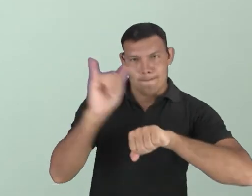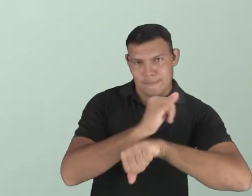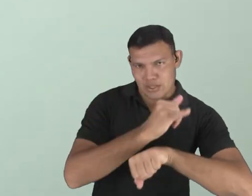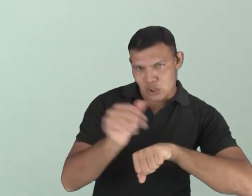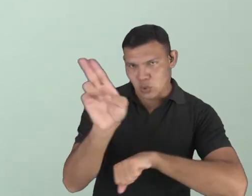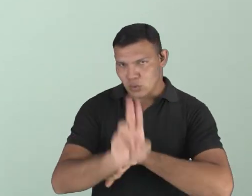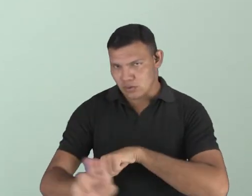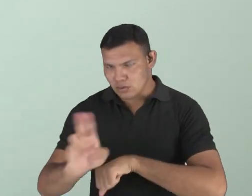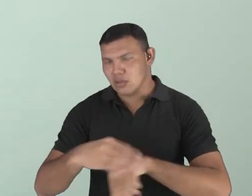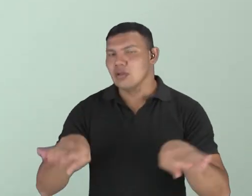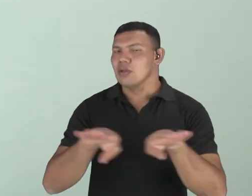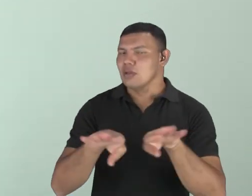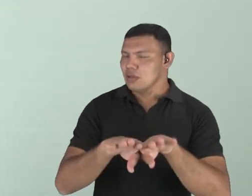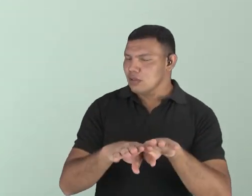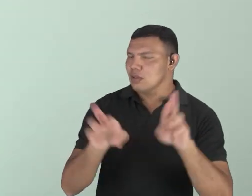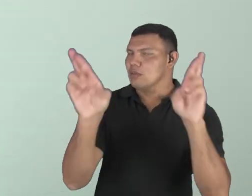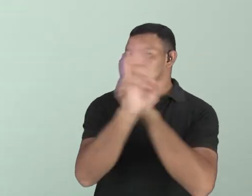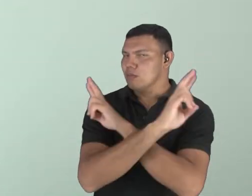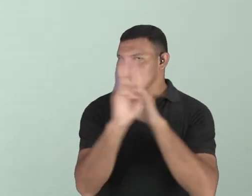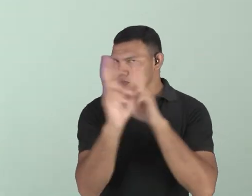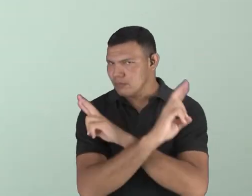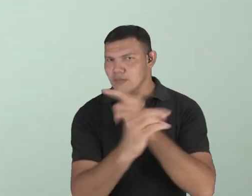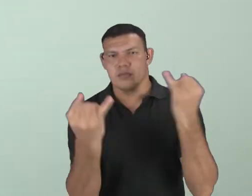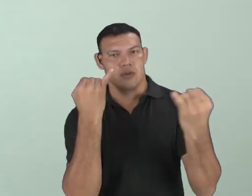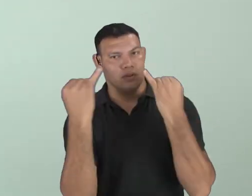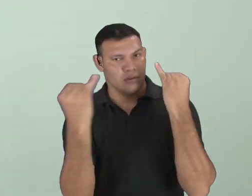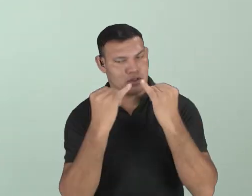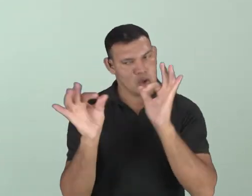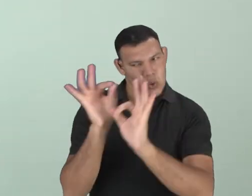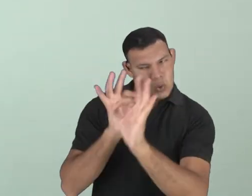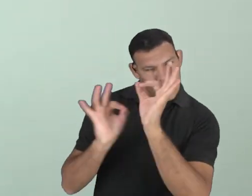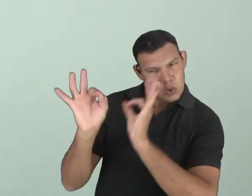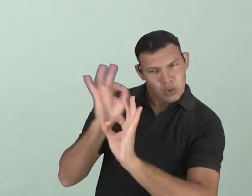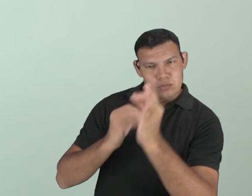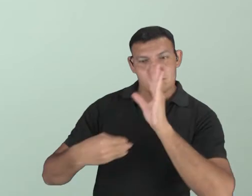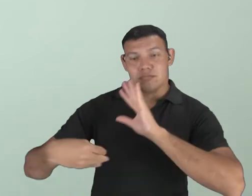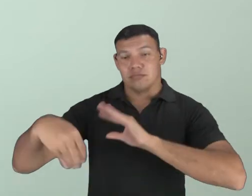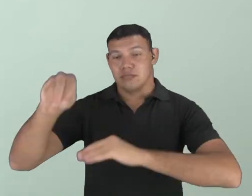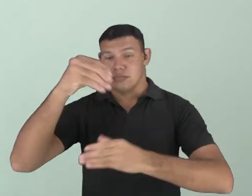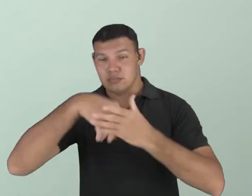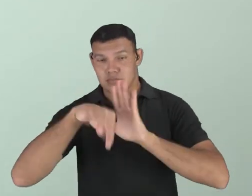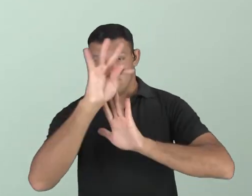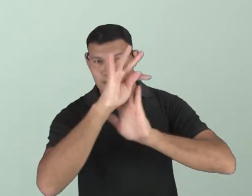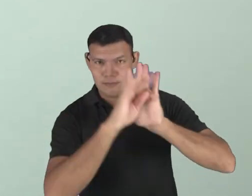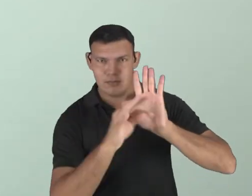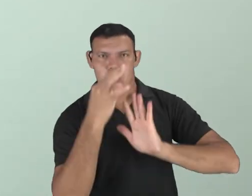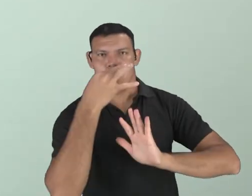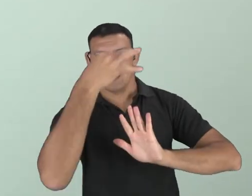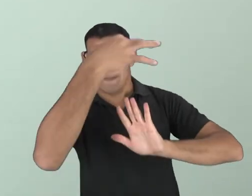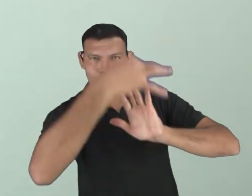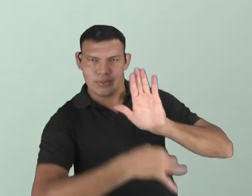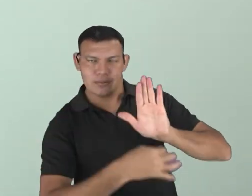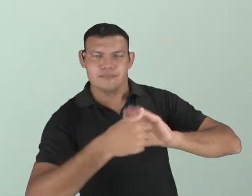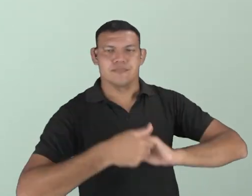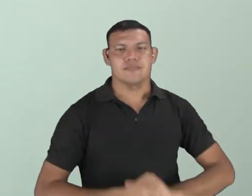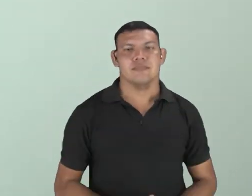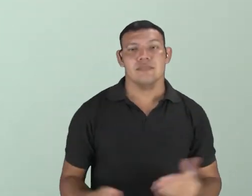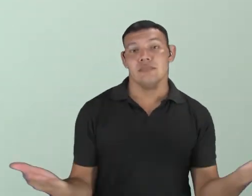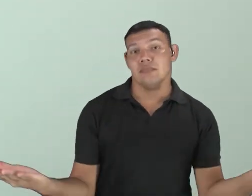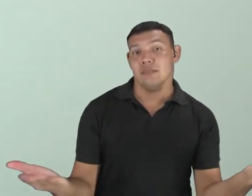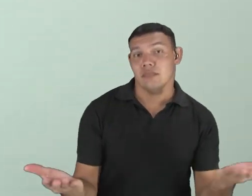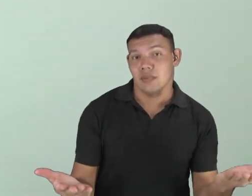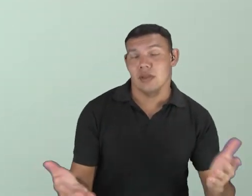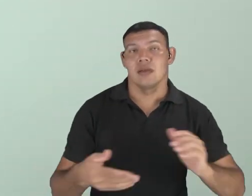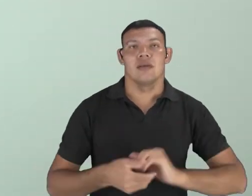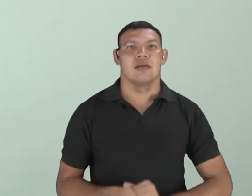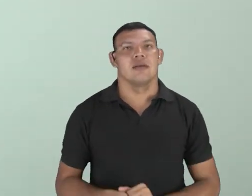a técnica, mas também é preciso saber relacionar, é preciso saber se organizar dentro do